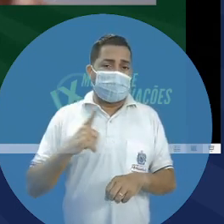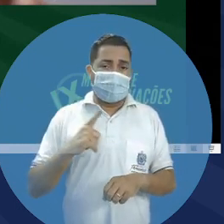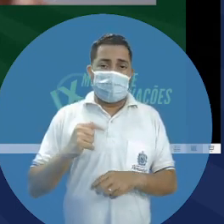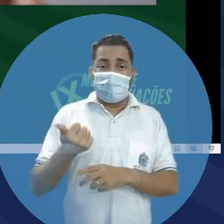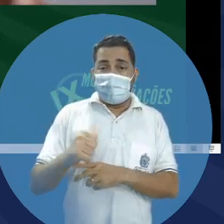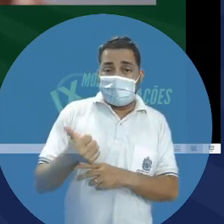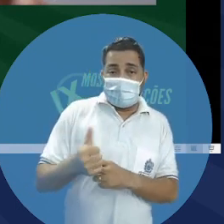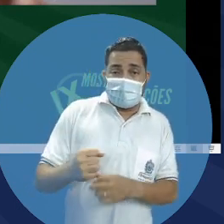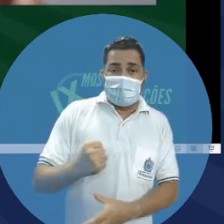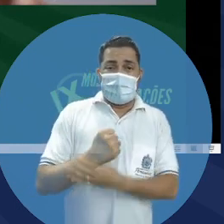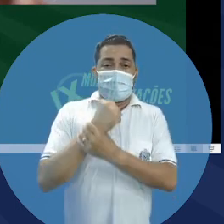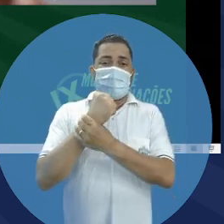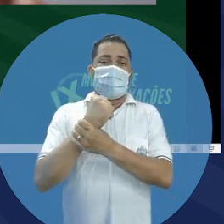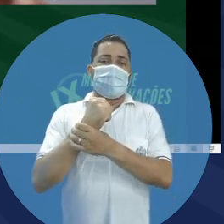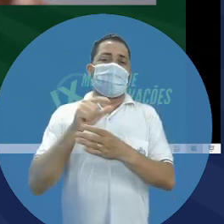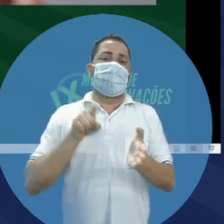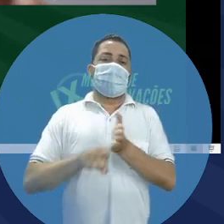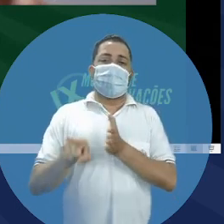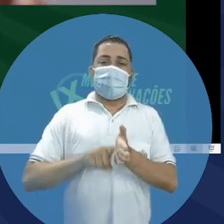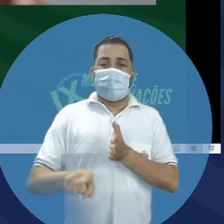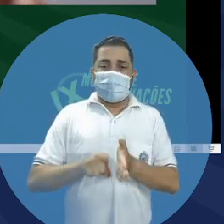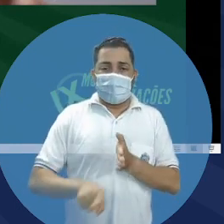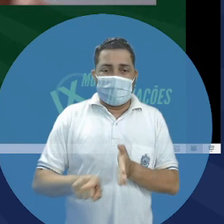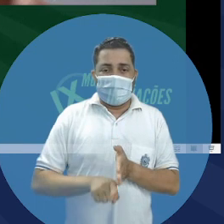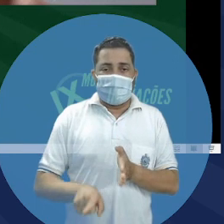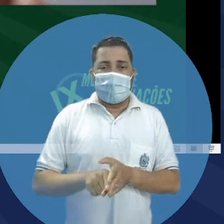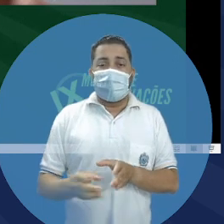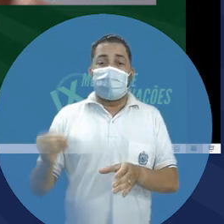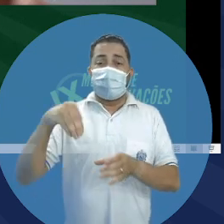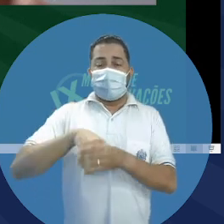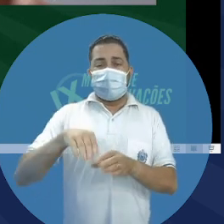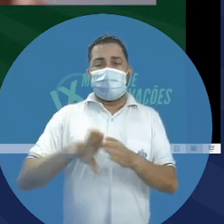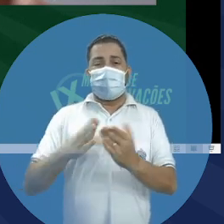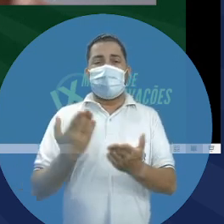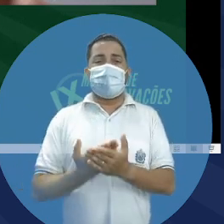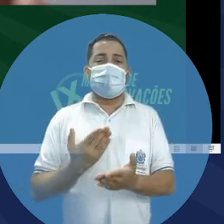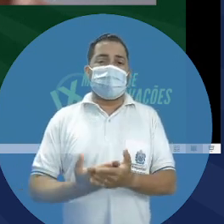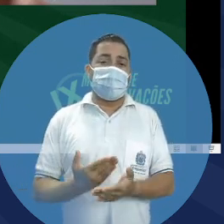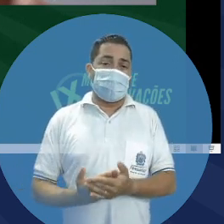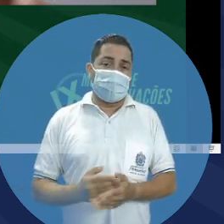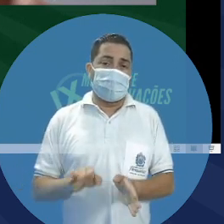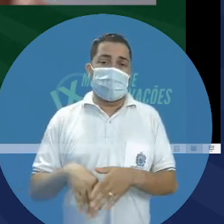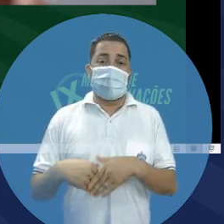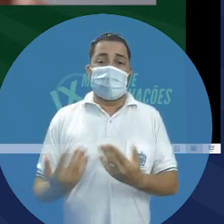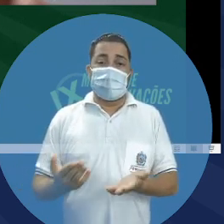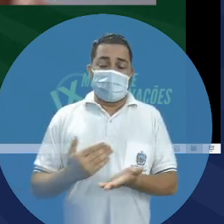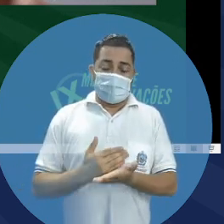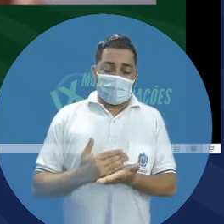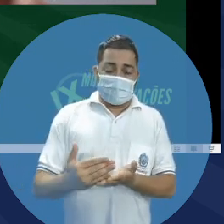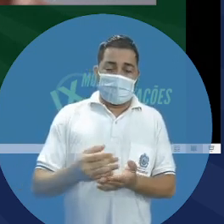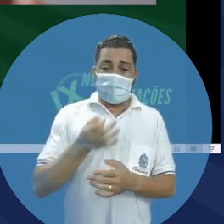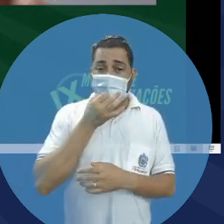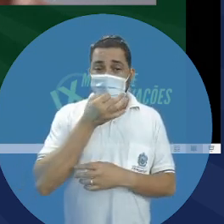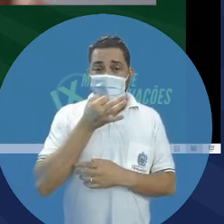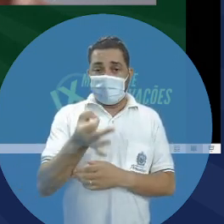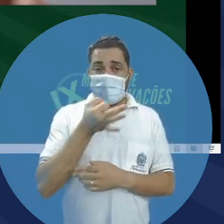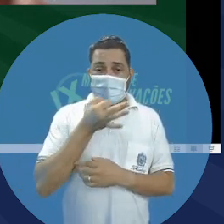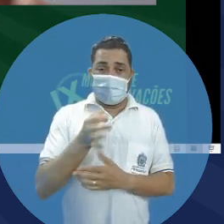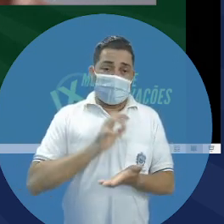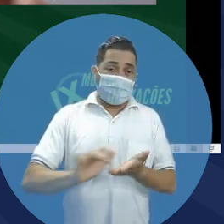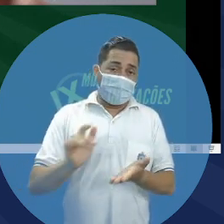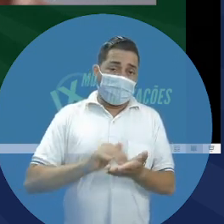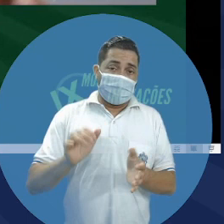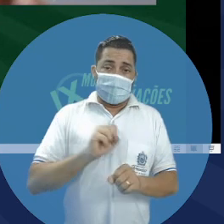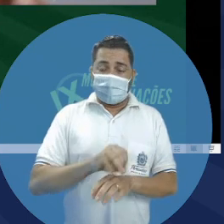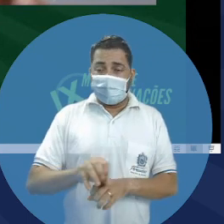essas questões dentro da escola. Então, a partir da sugestão da Secretaria de Educação,